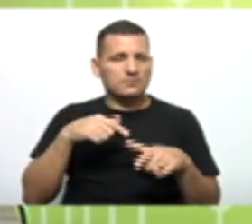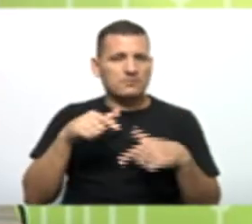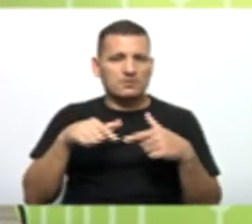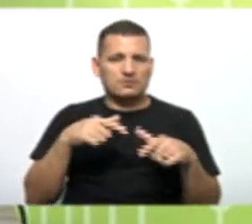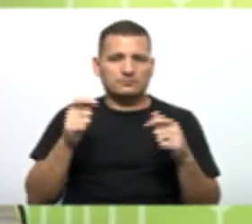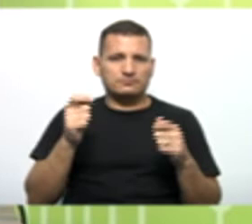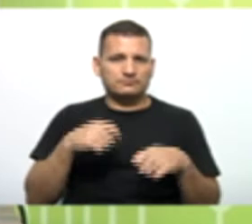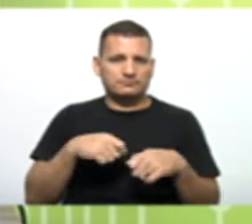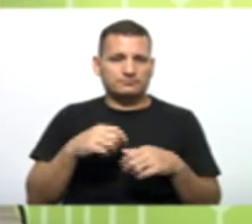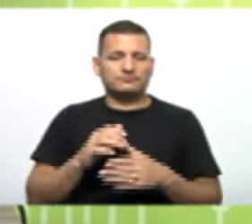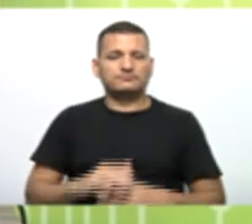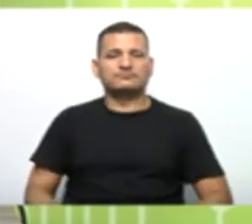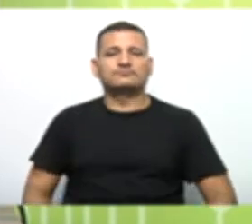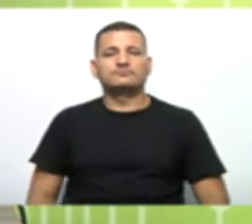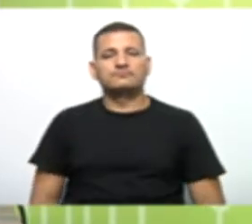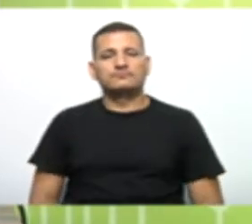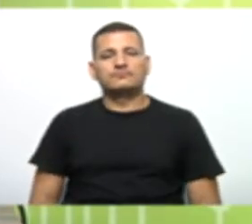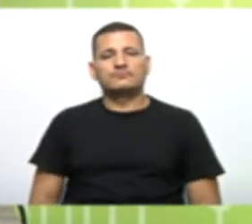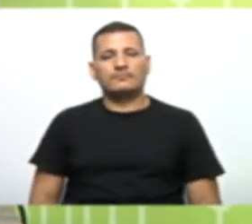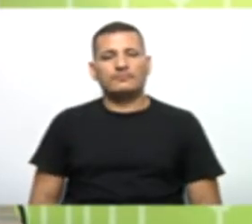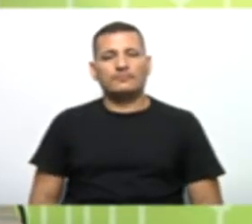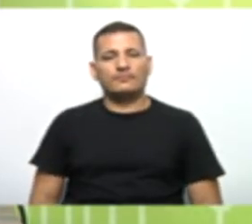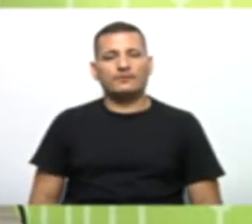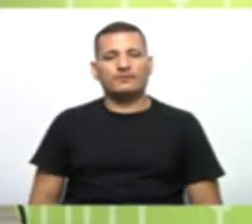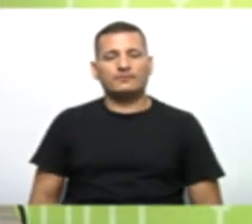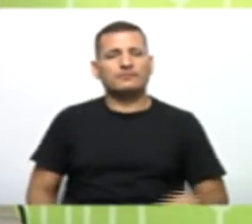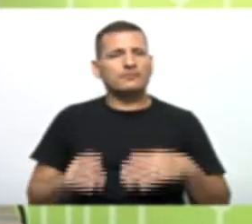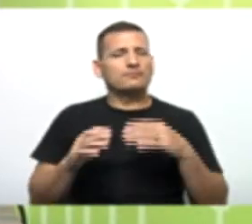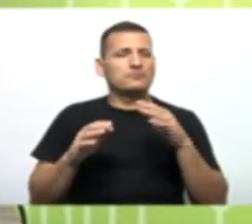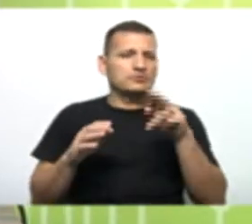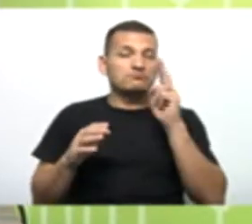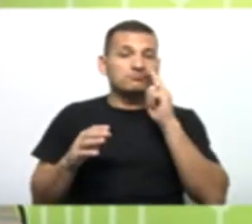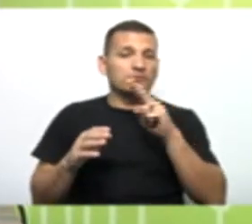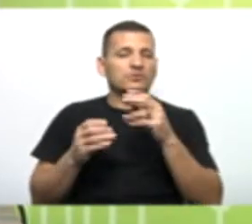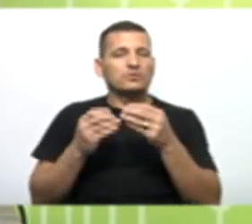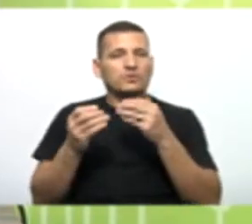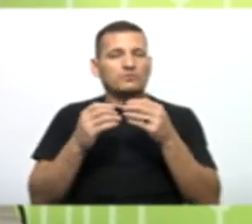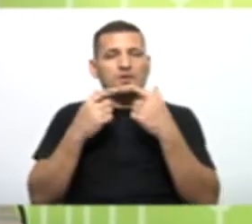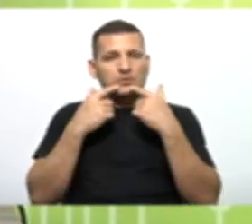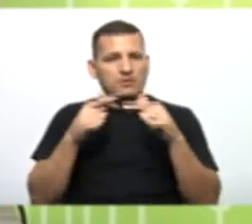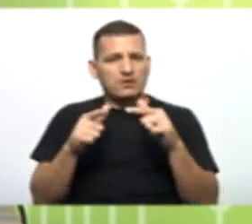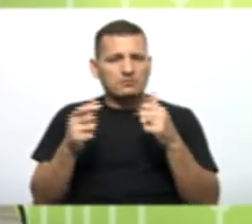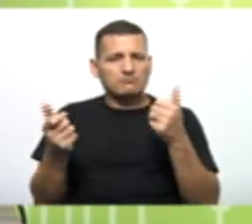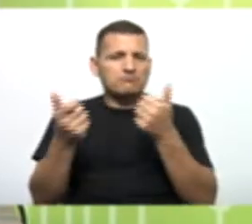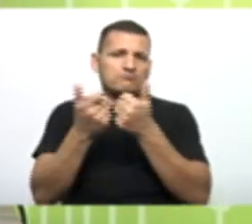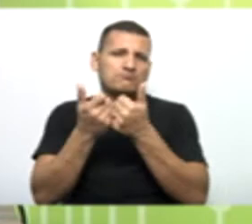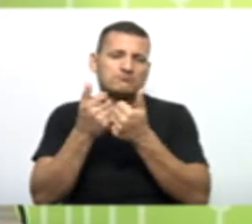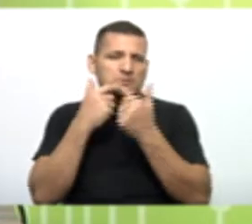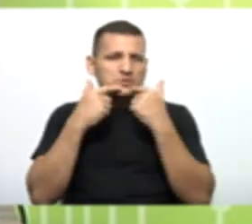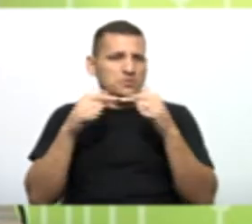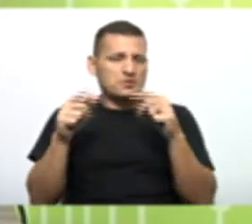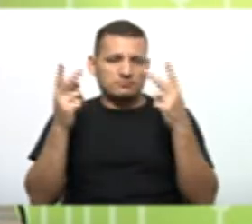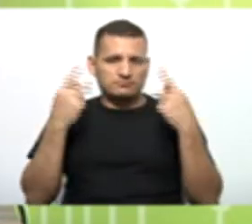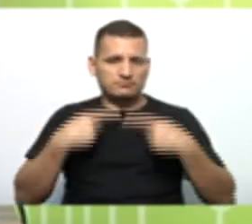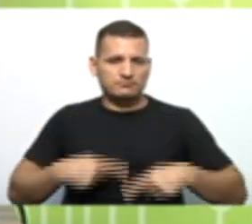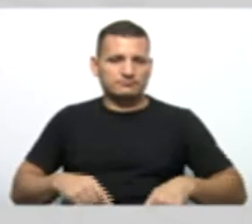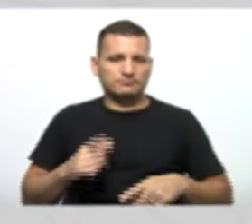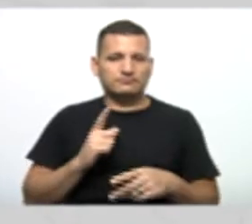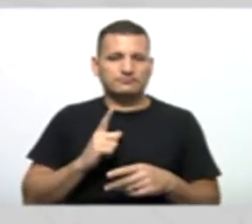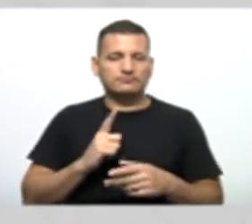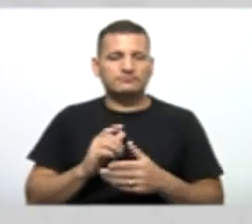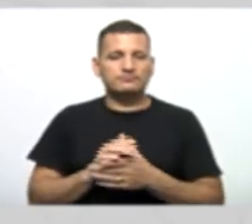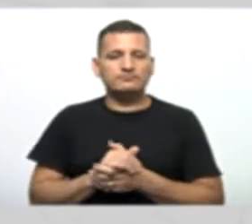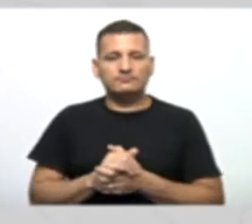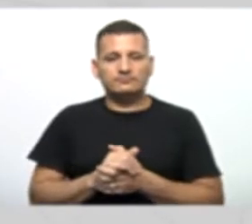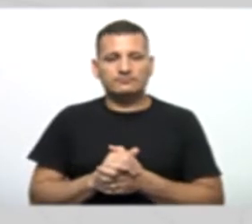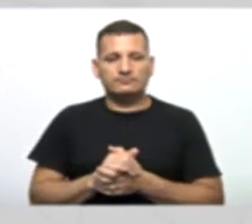já a gente vai ver como funciona aí essa linguagem, vocês vão ver que ela é muito próxima da linguagem do ser humano. Então vamos lá.